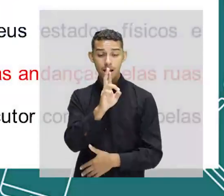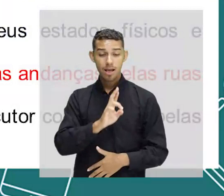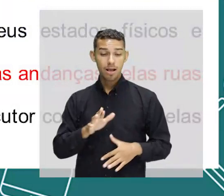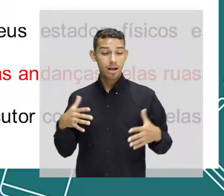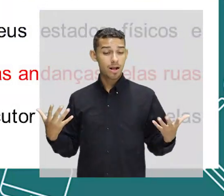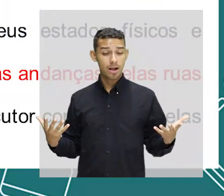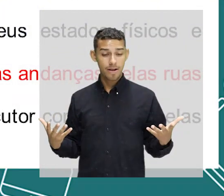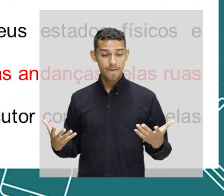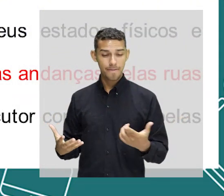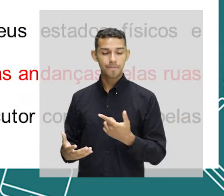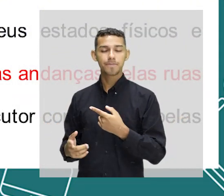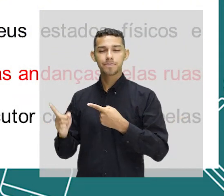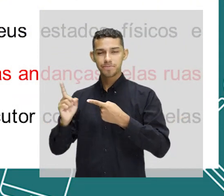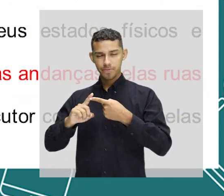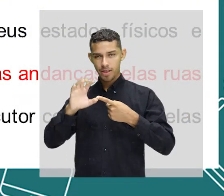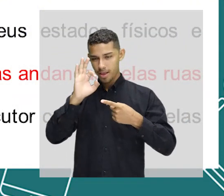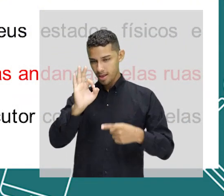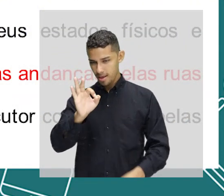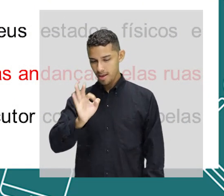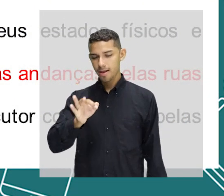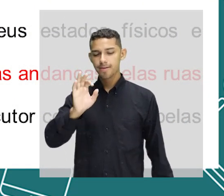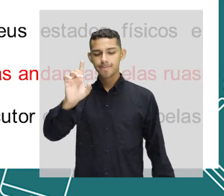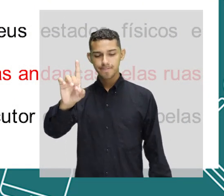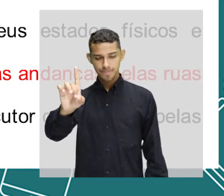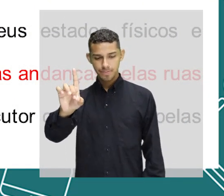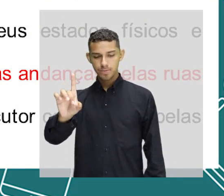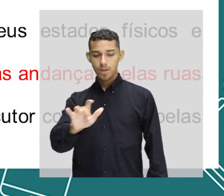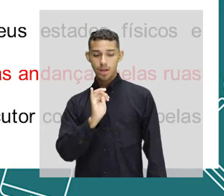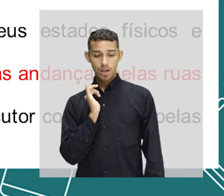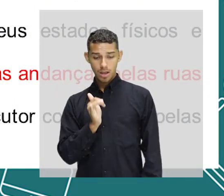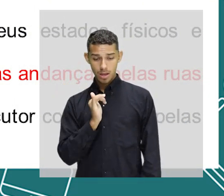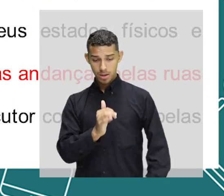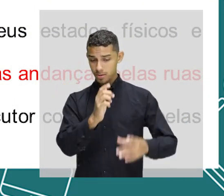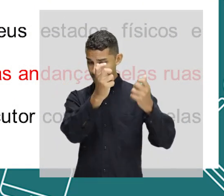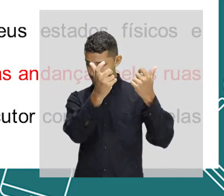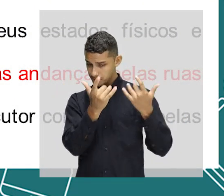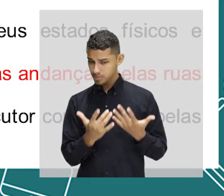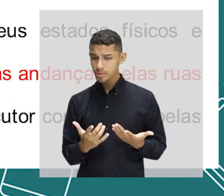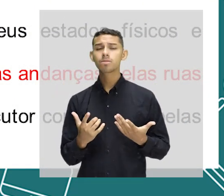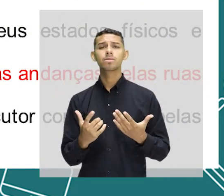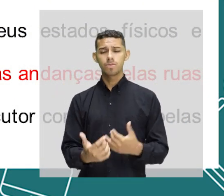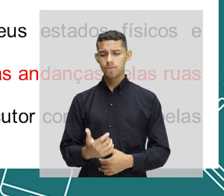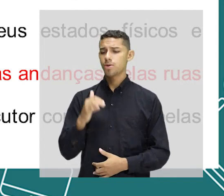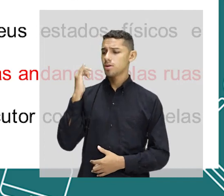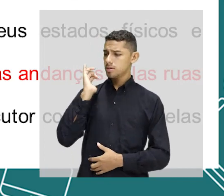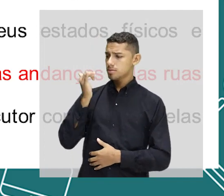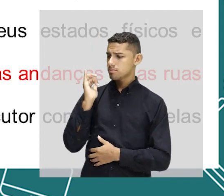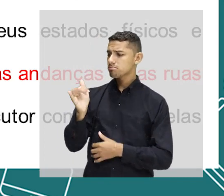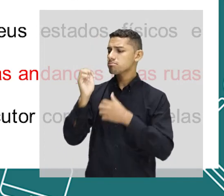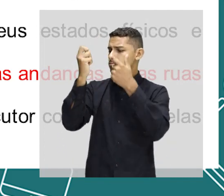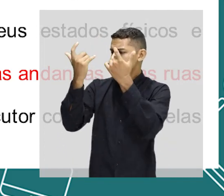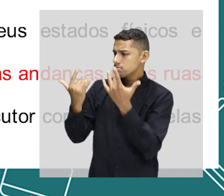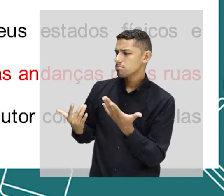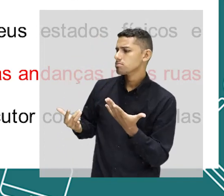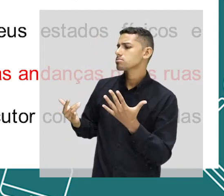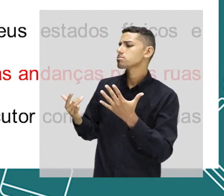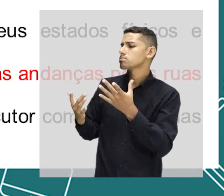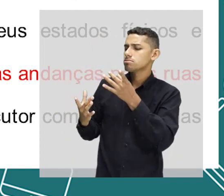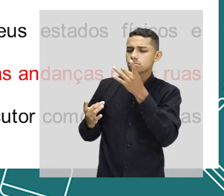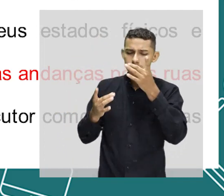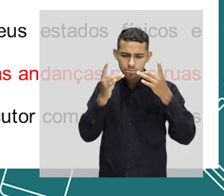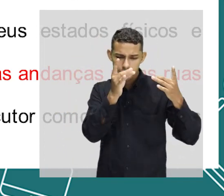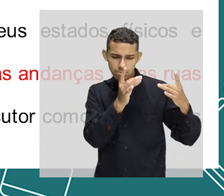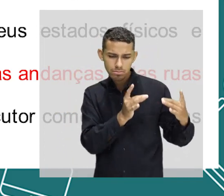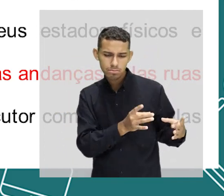resposta. Então, seria narrativo e descritivo, porque ele vai narrando, né? Ele vai narrando o que